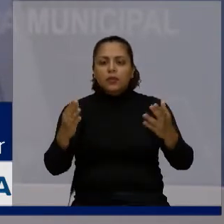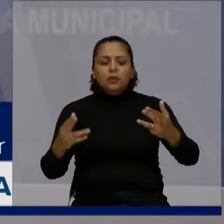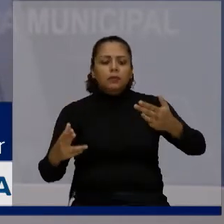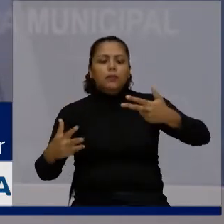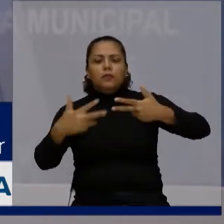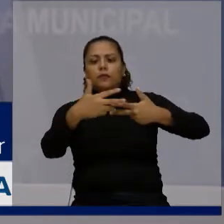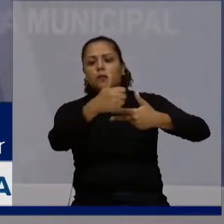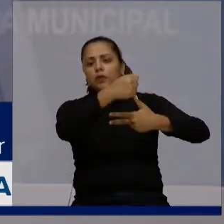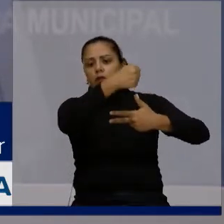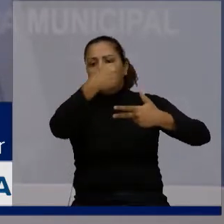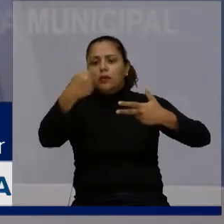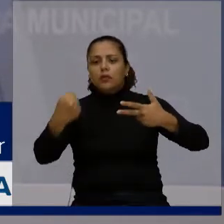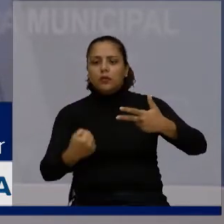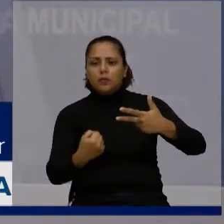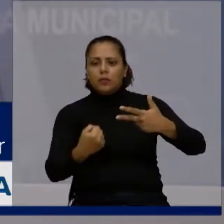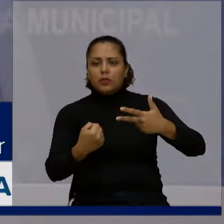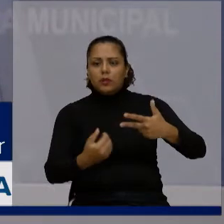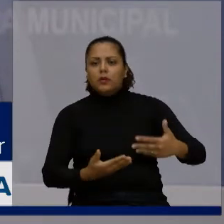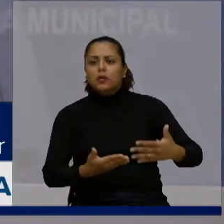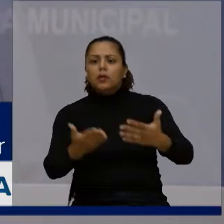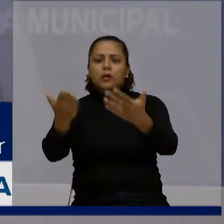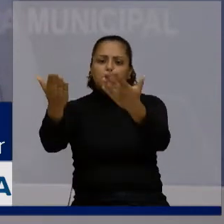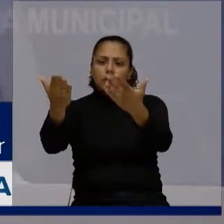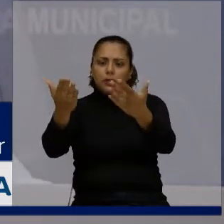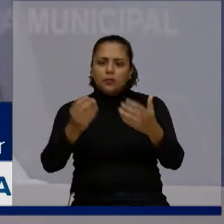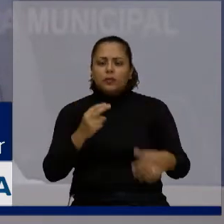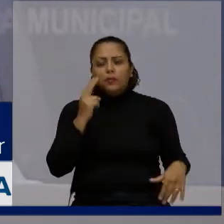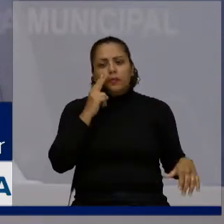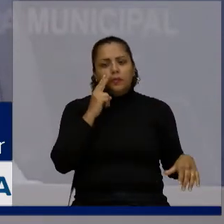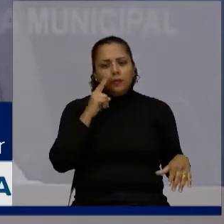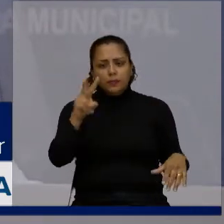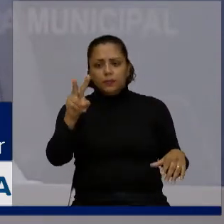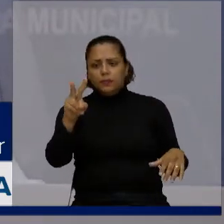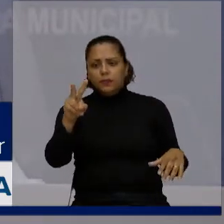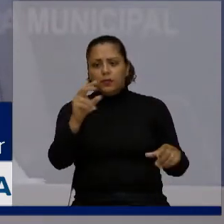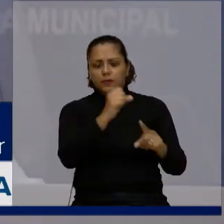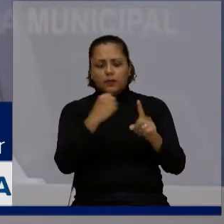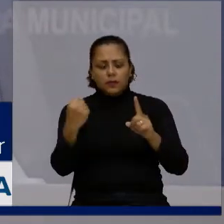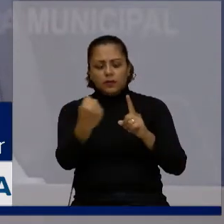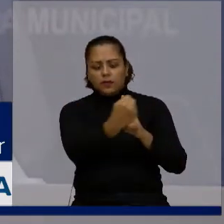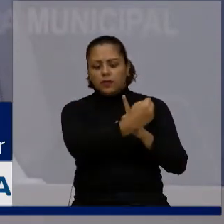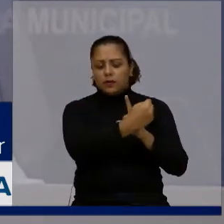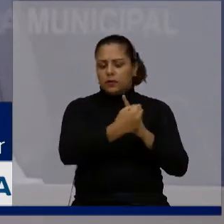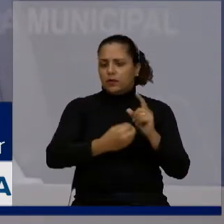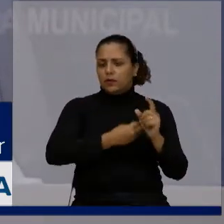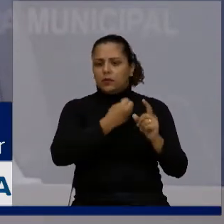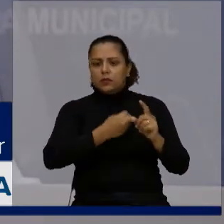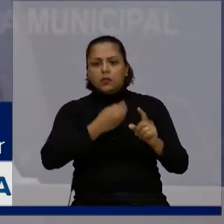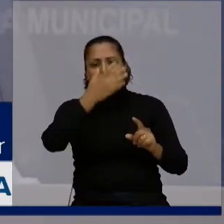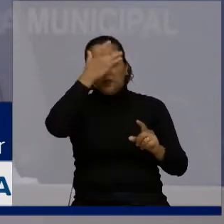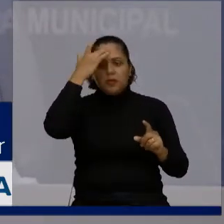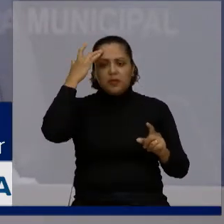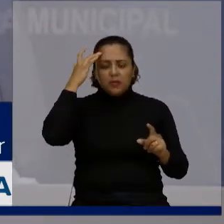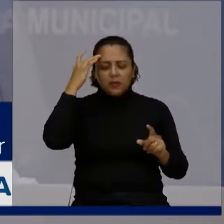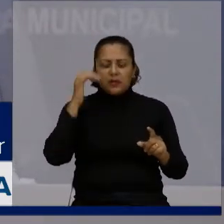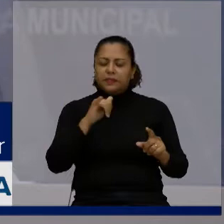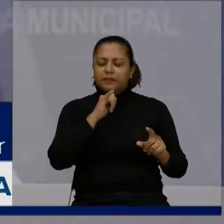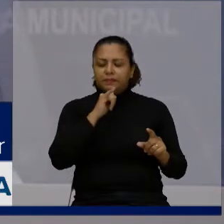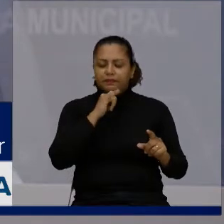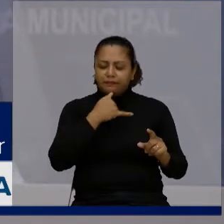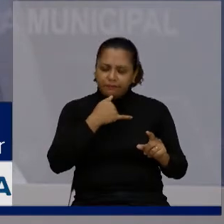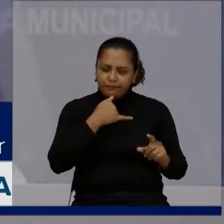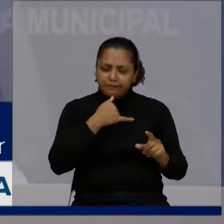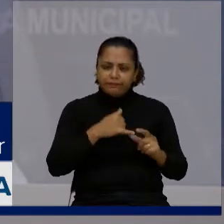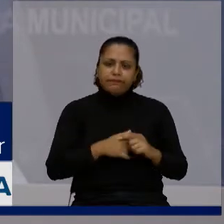constituídos, a fim de que possamos realmente olhar para o lado social da vida das pessoas, que tem sido dramático.